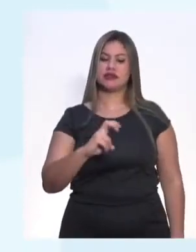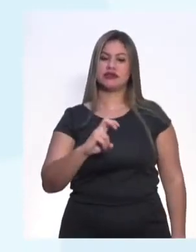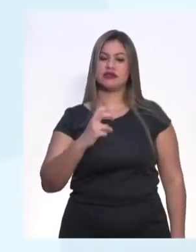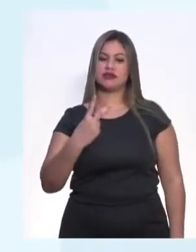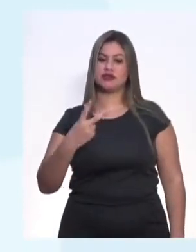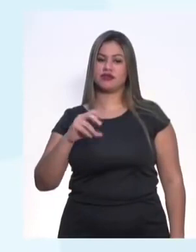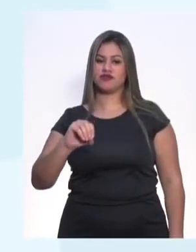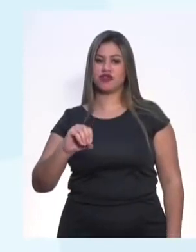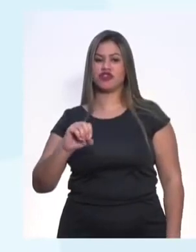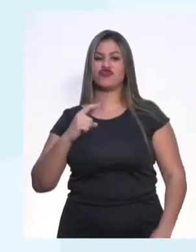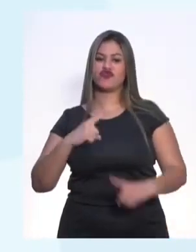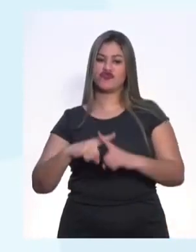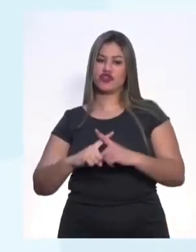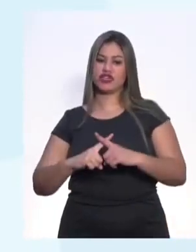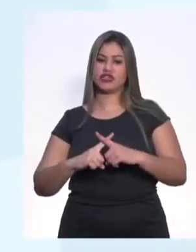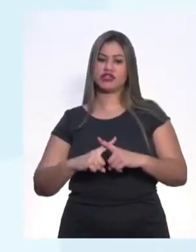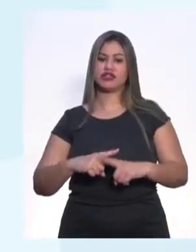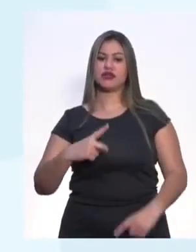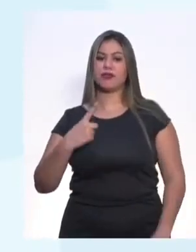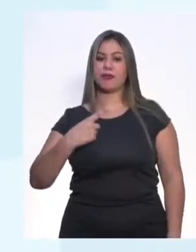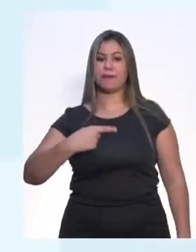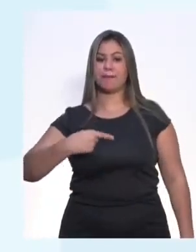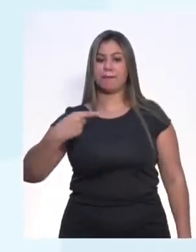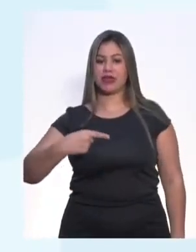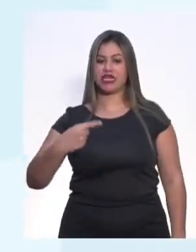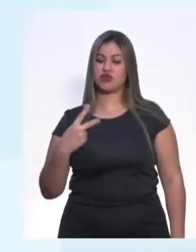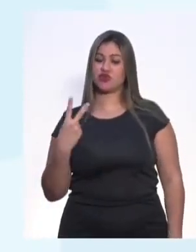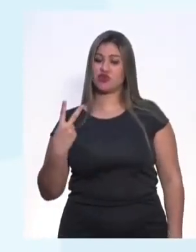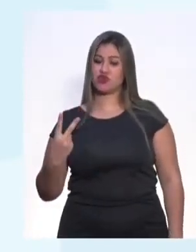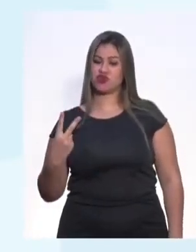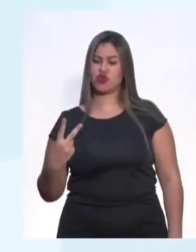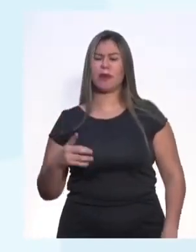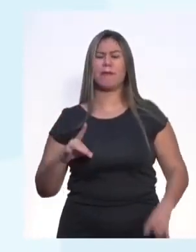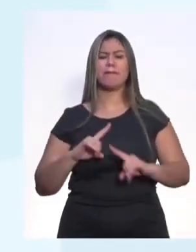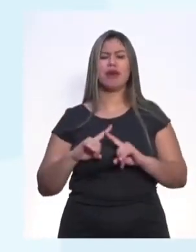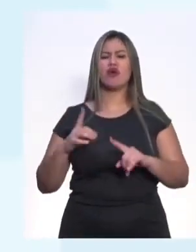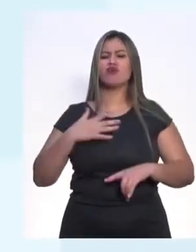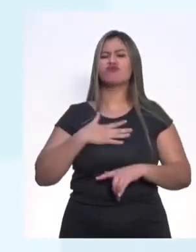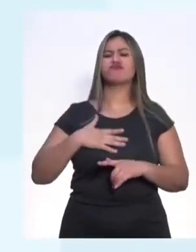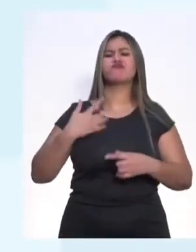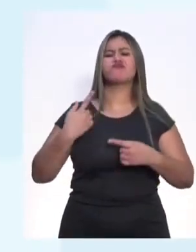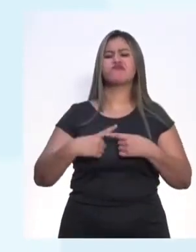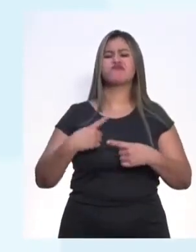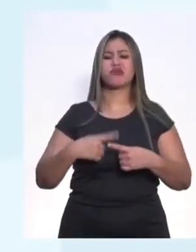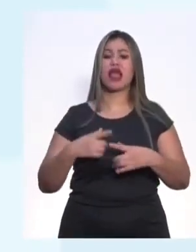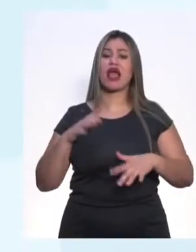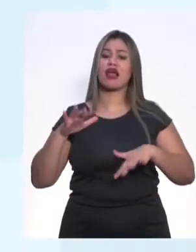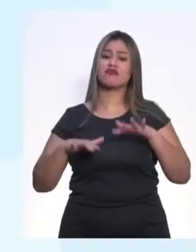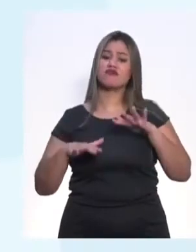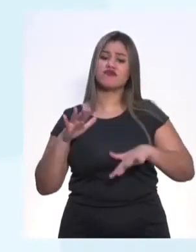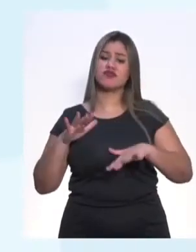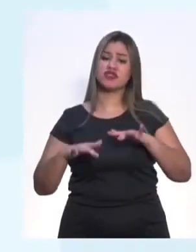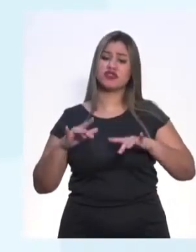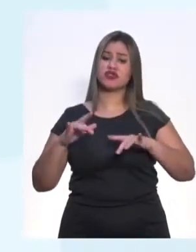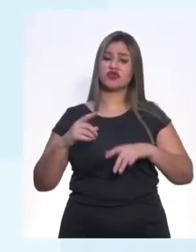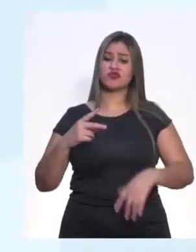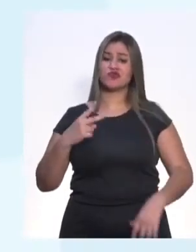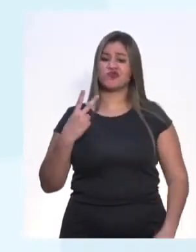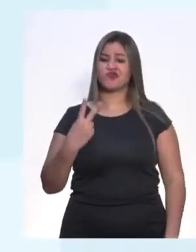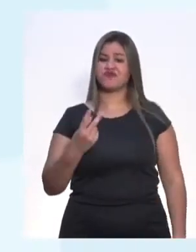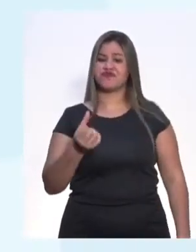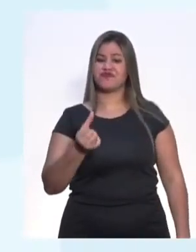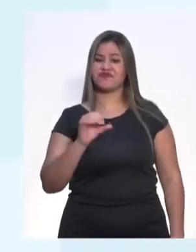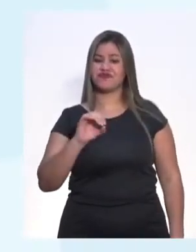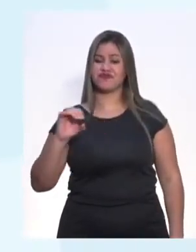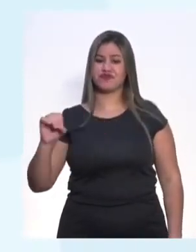520 vezes o menos 2. Por que eu gosto de fazer a distributiva? Porque, às vezes, não daria para dividir esse